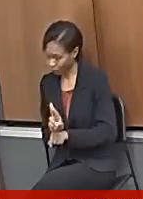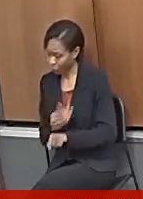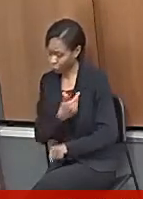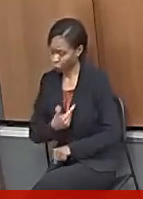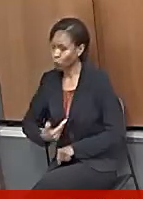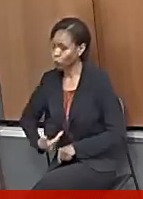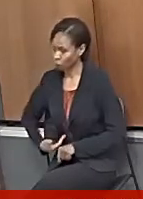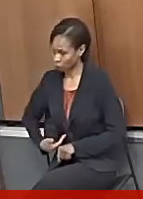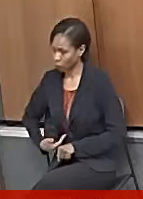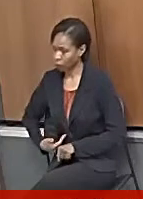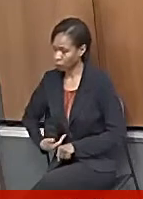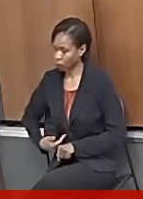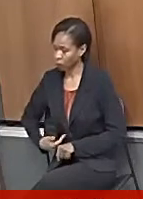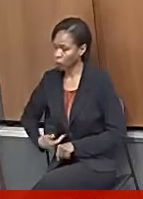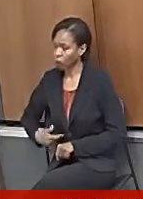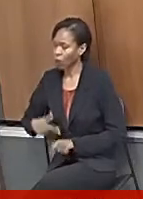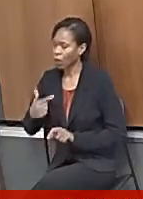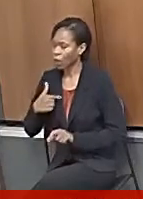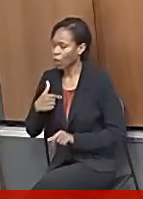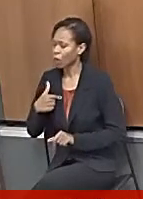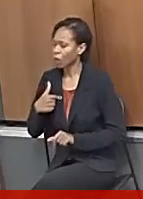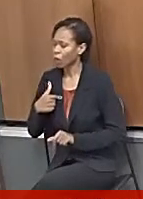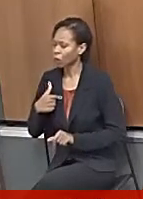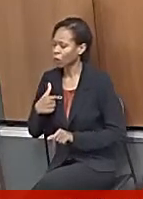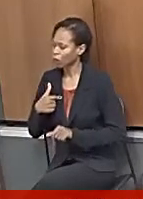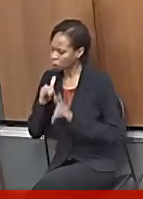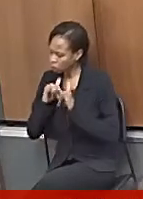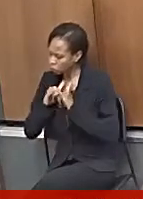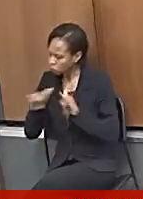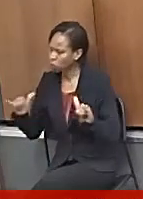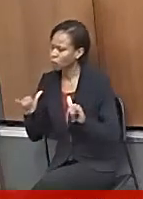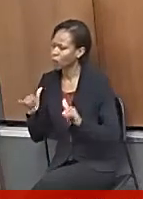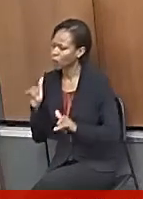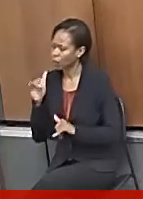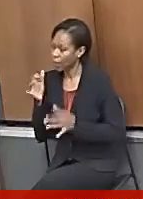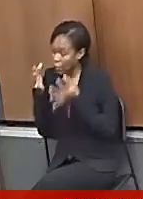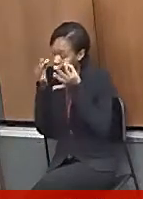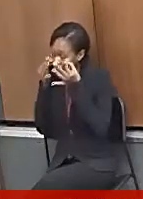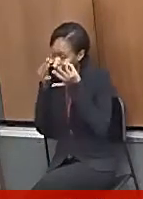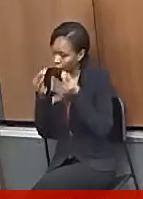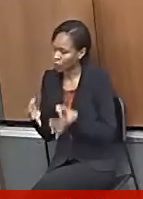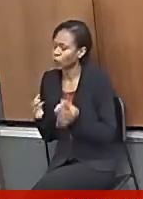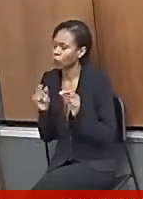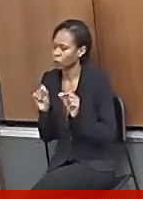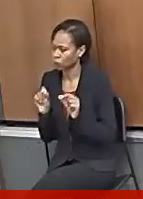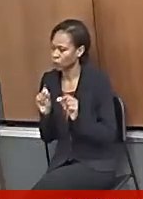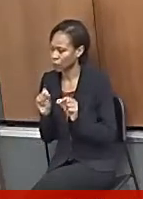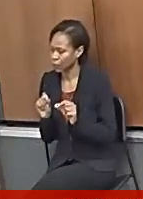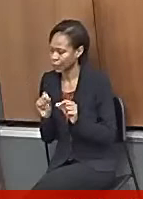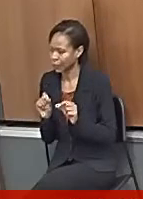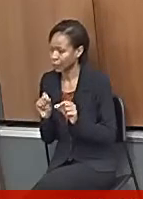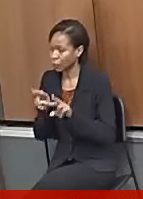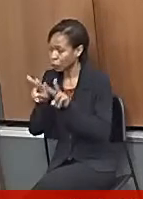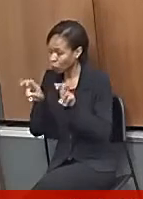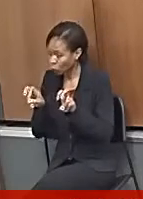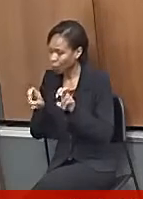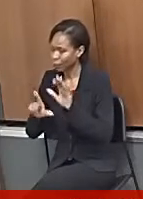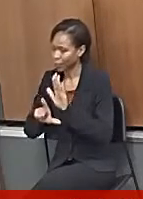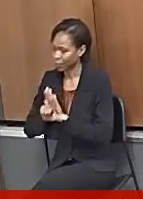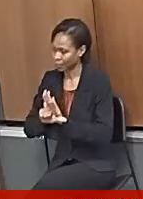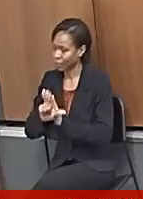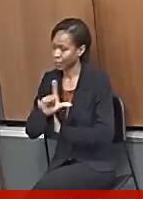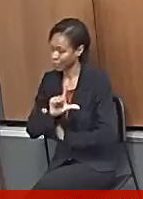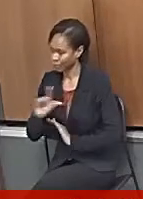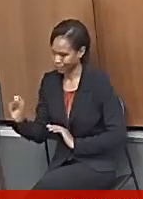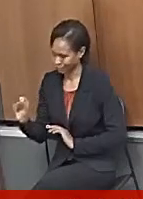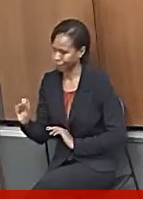minas gerais que chama atenção dos representantes minas gerais realmente a questão da lei sem